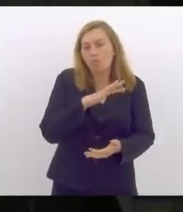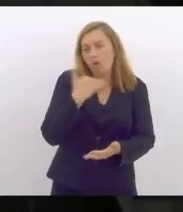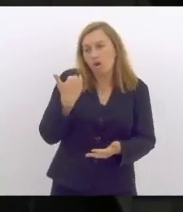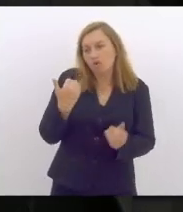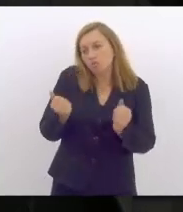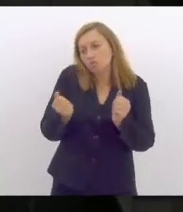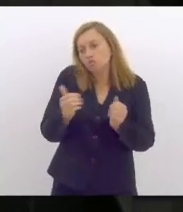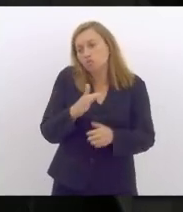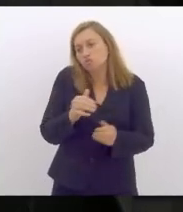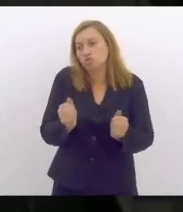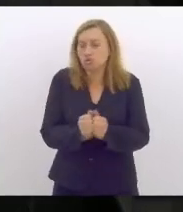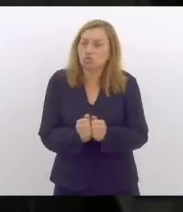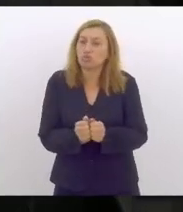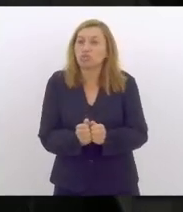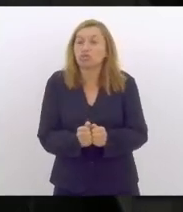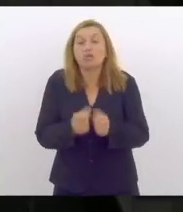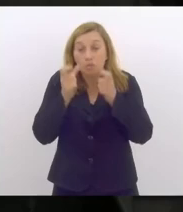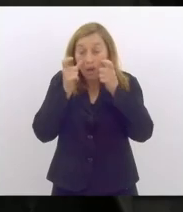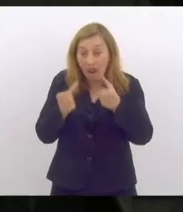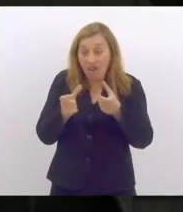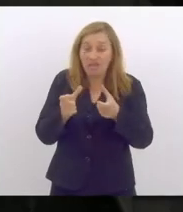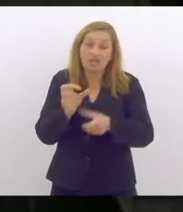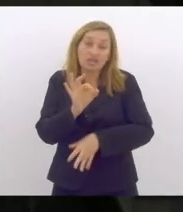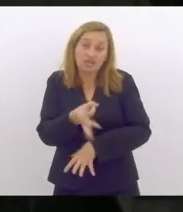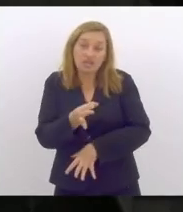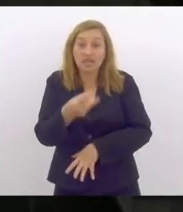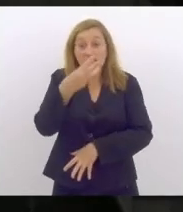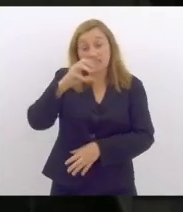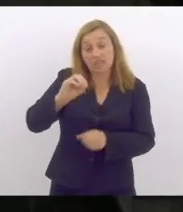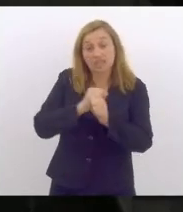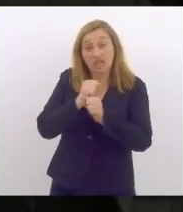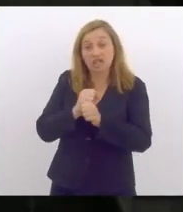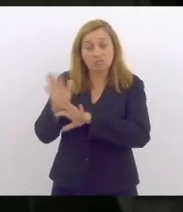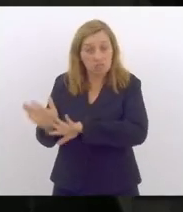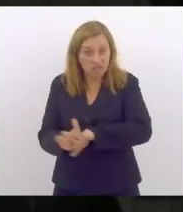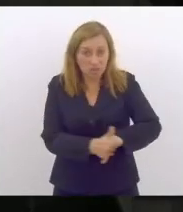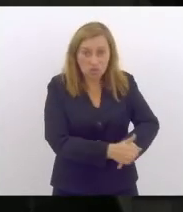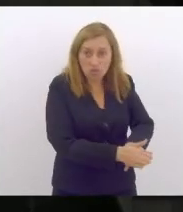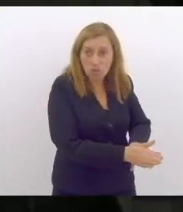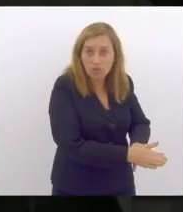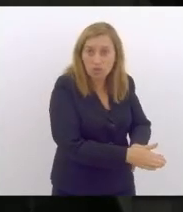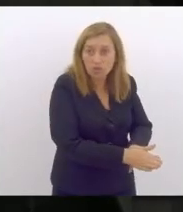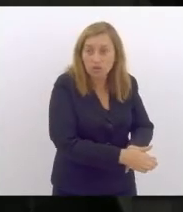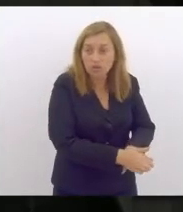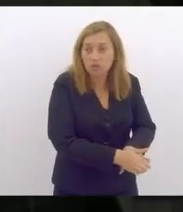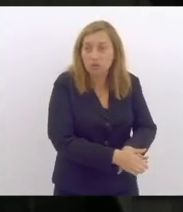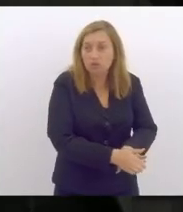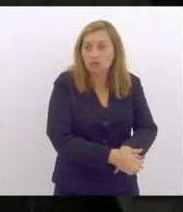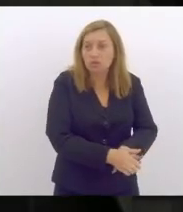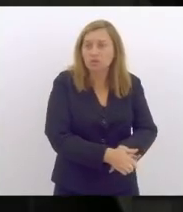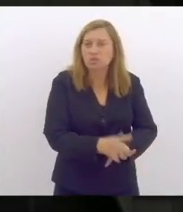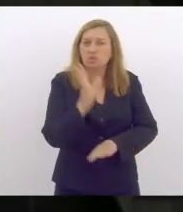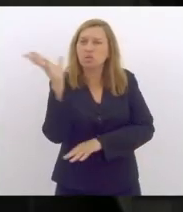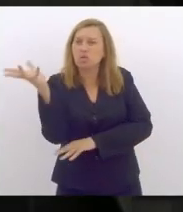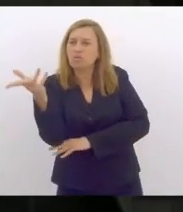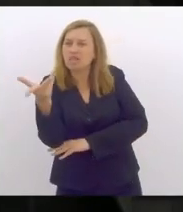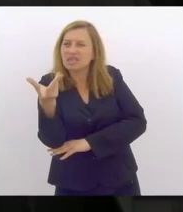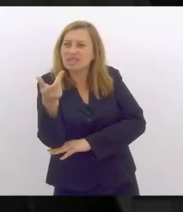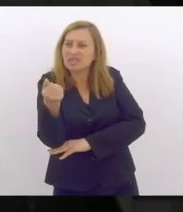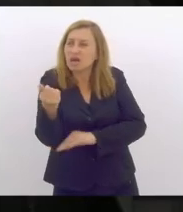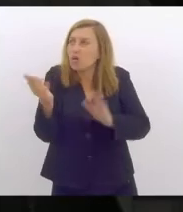meu entendimento, o grande alerta. 30 anos se passaram, as condições ambientais